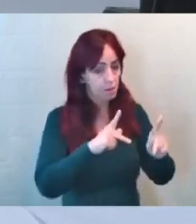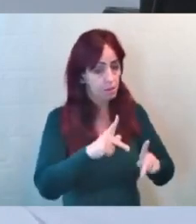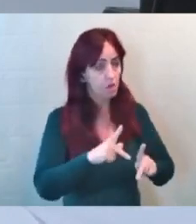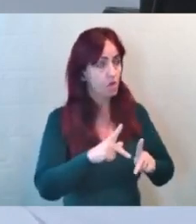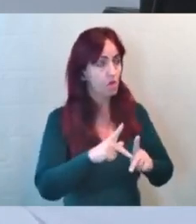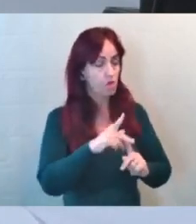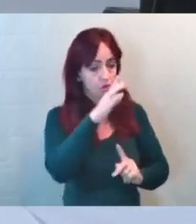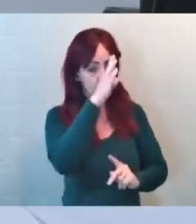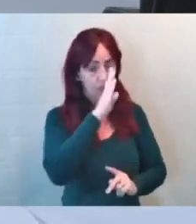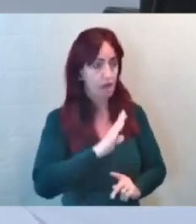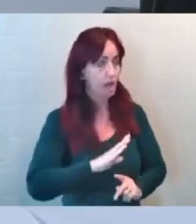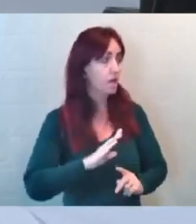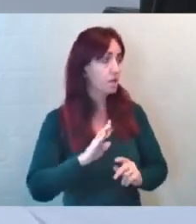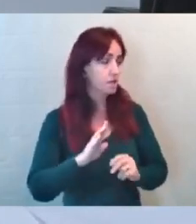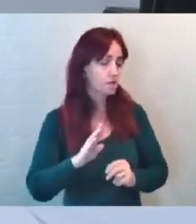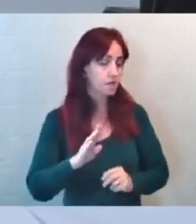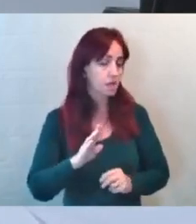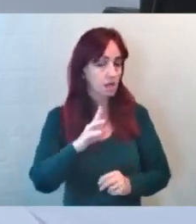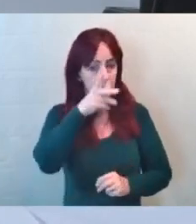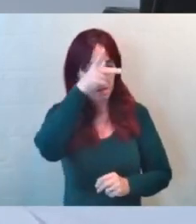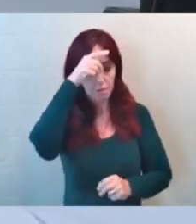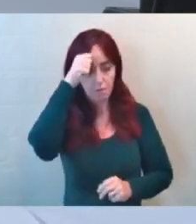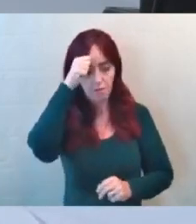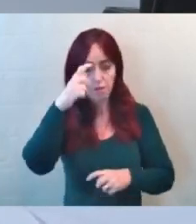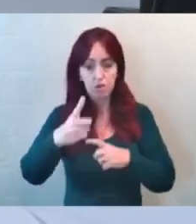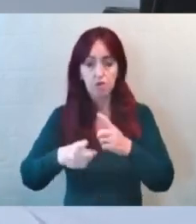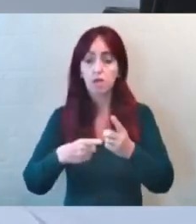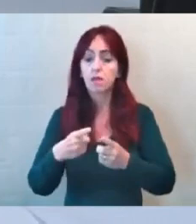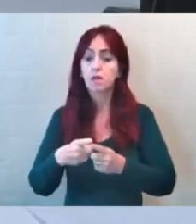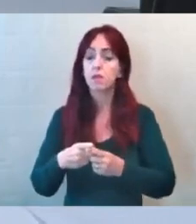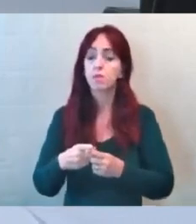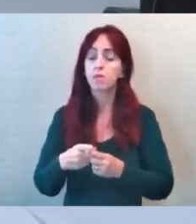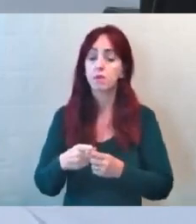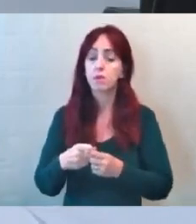sistema, para o cálculo do quilômetro rodado.